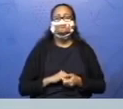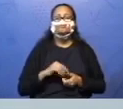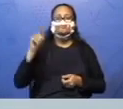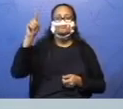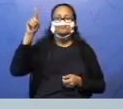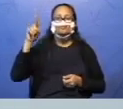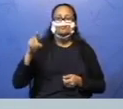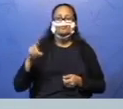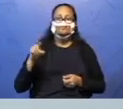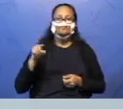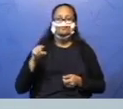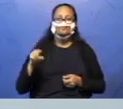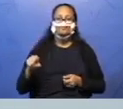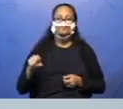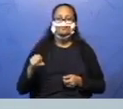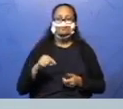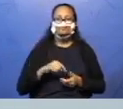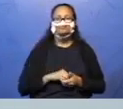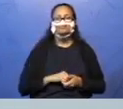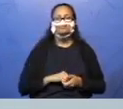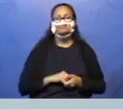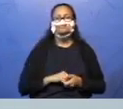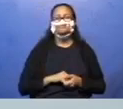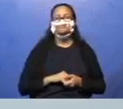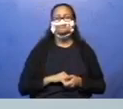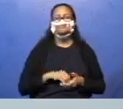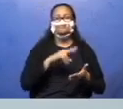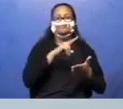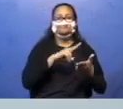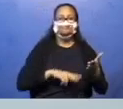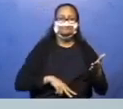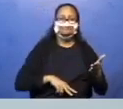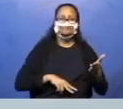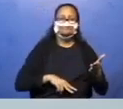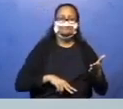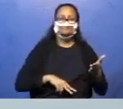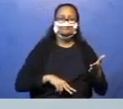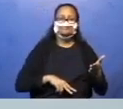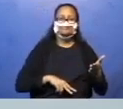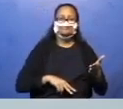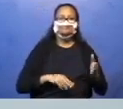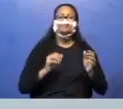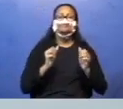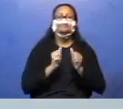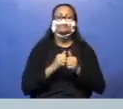de exclamação. Leiam comigo, como que ficou?